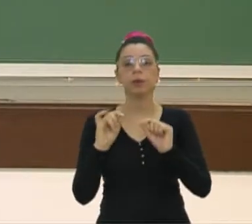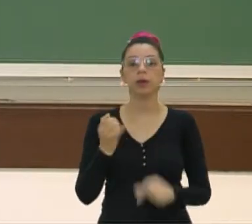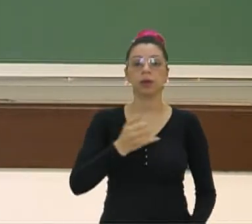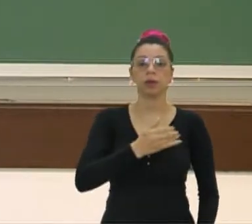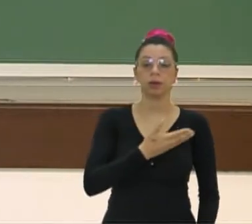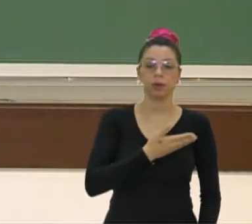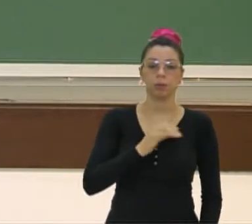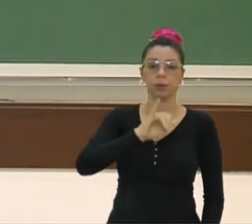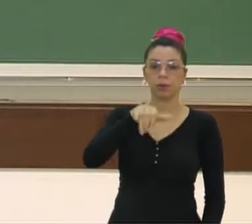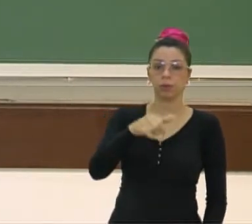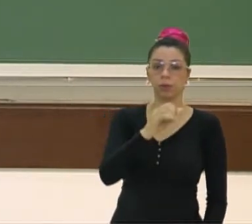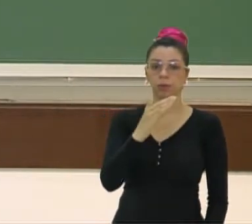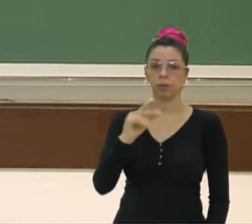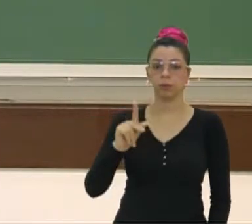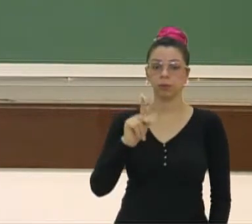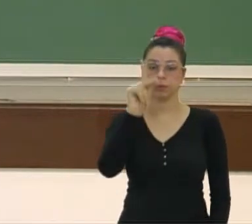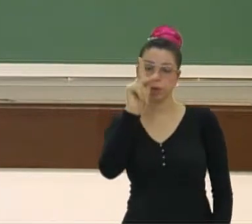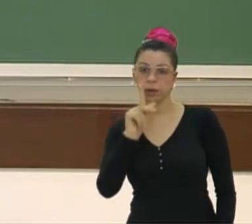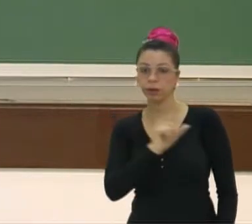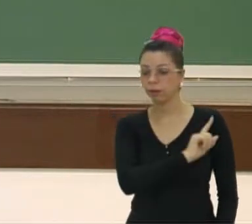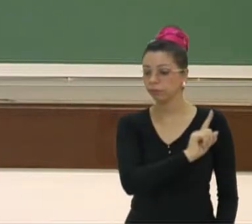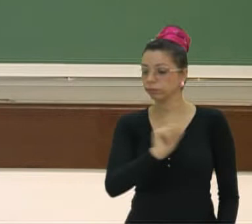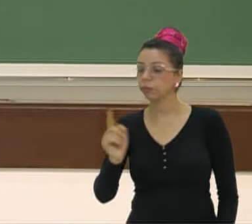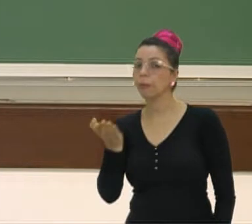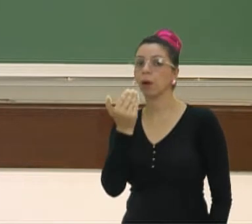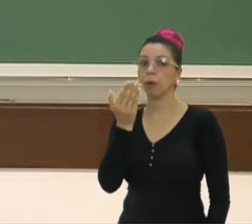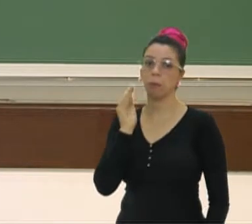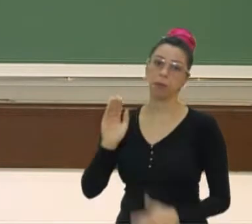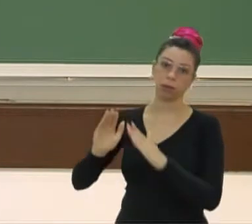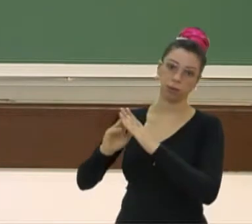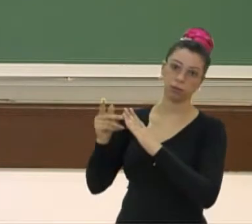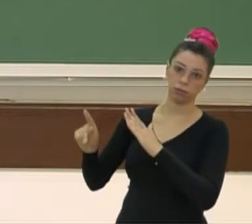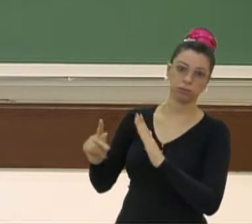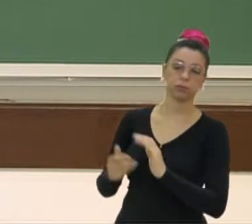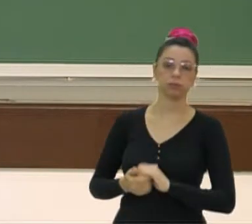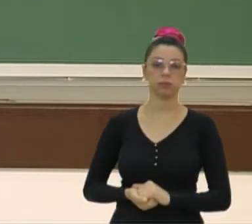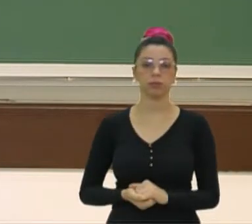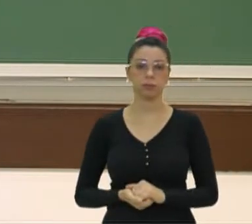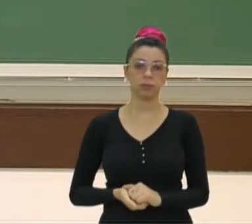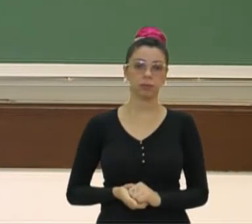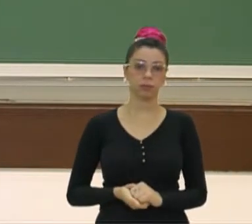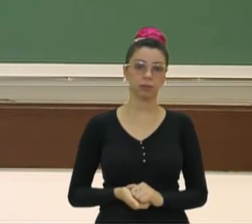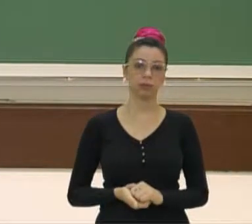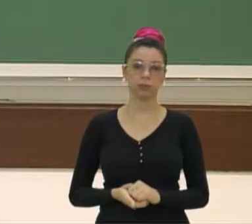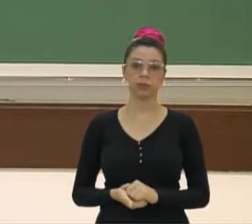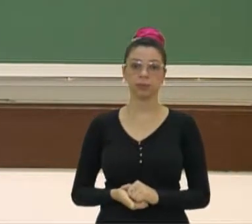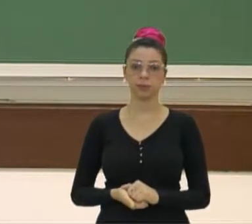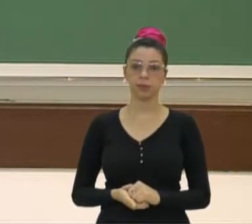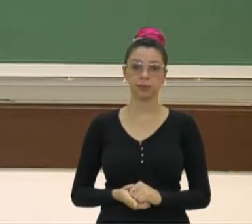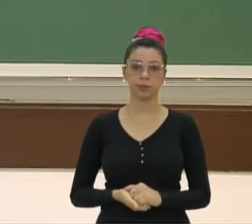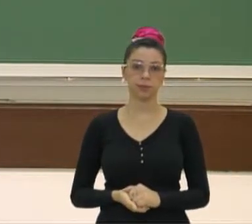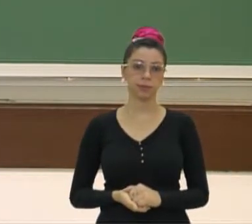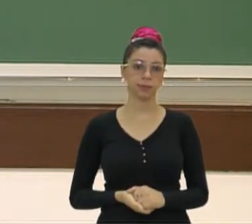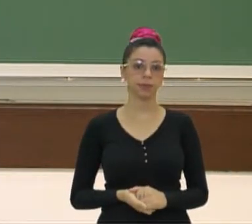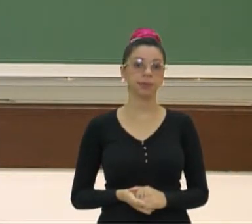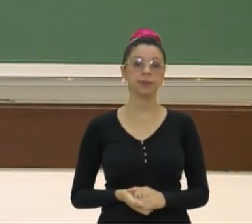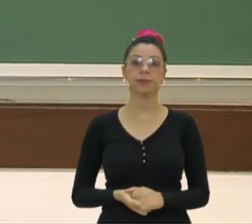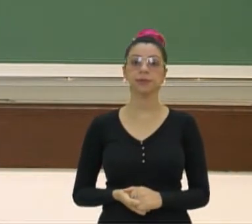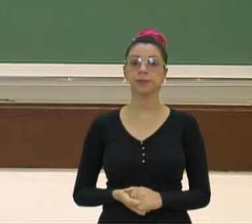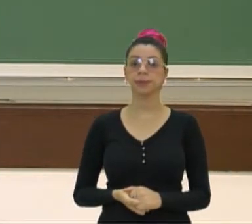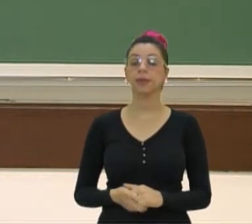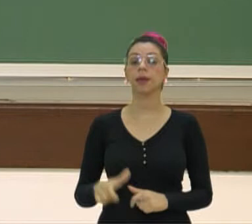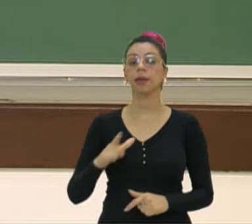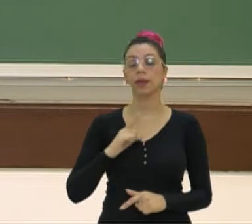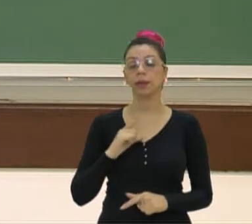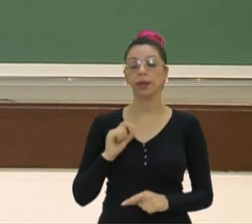temos, tanto na primeira parte quanto na segunda parte, as duas estruturas, o passado contínuo e o passado simples. Na primeira,